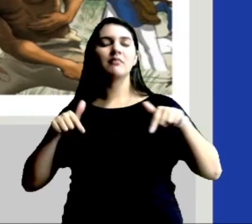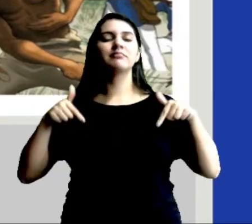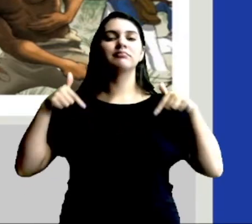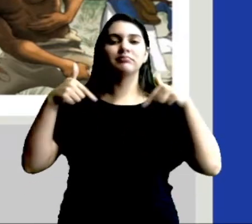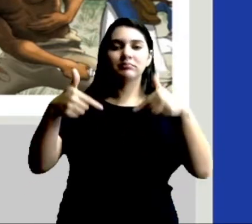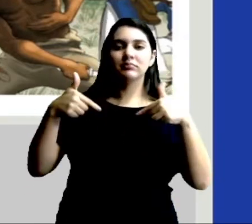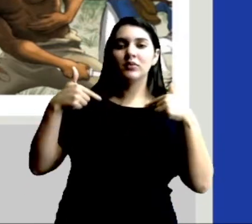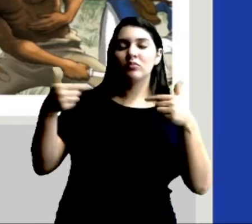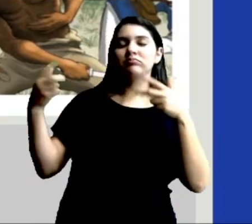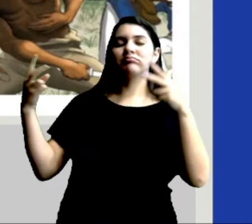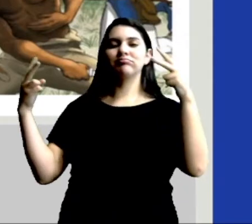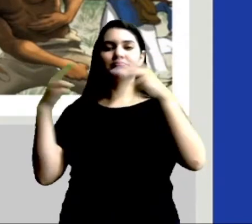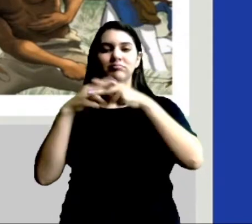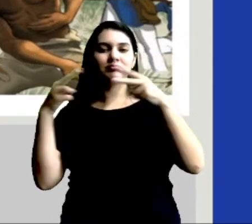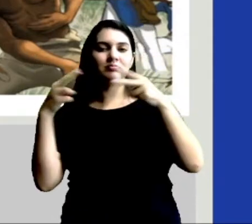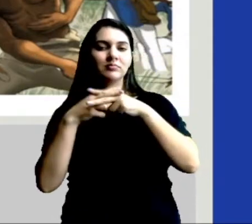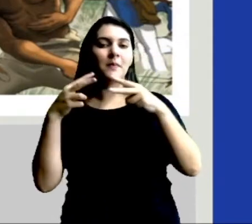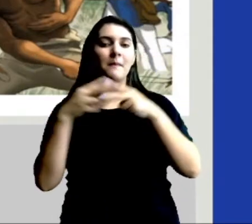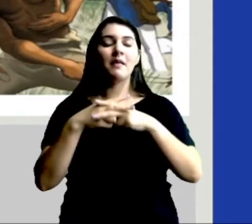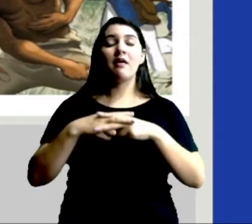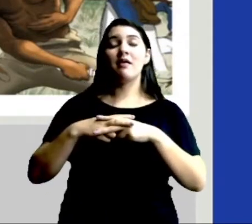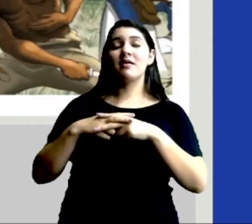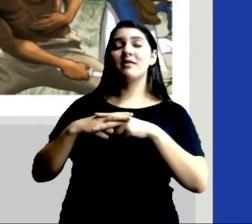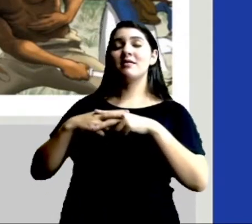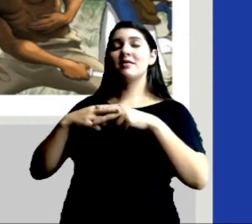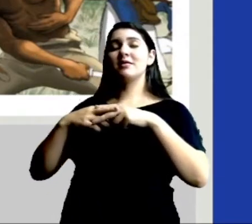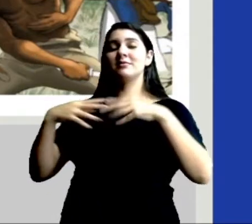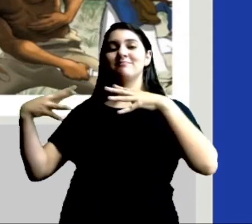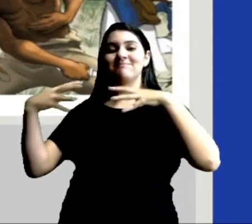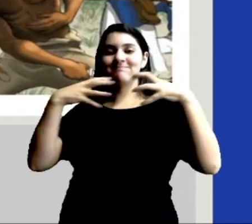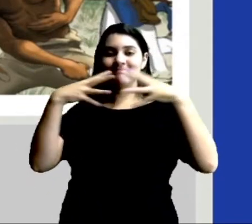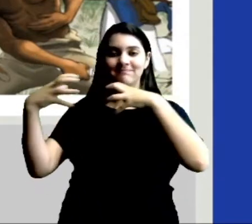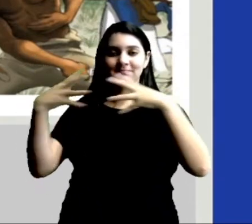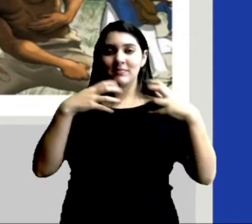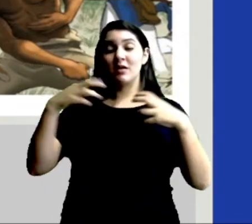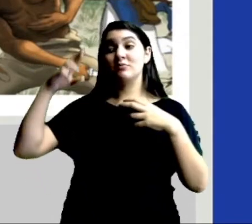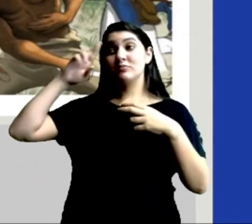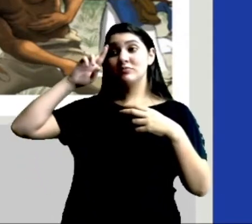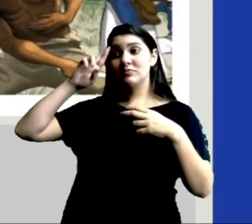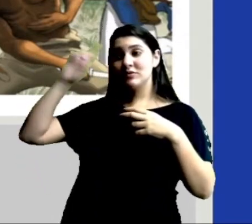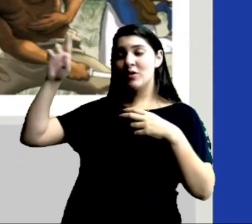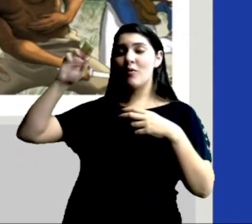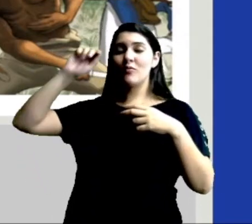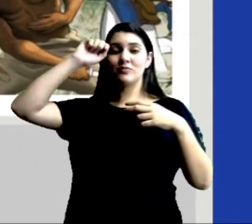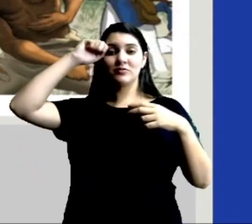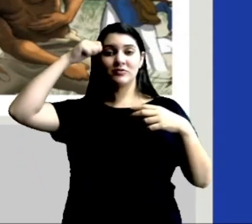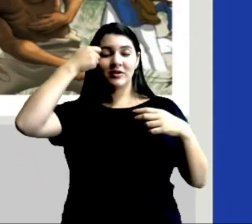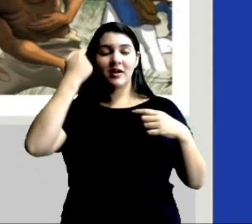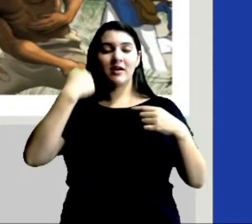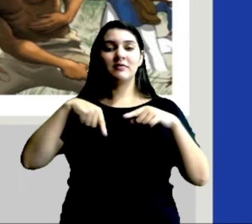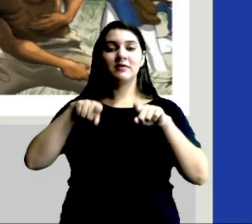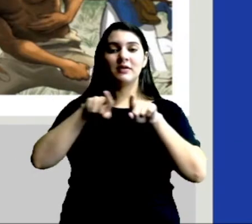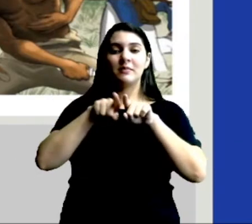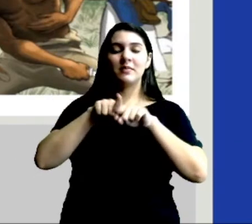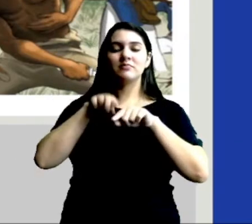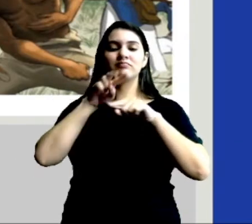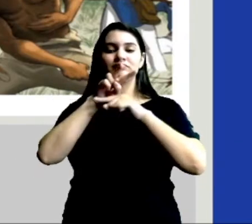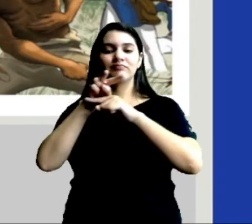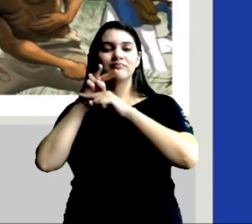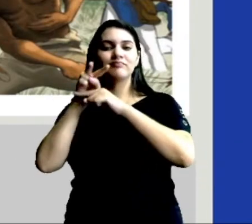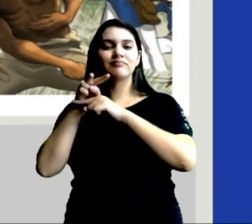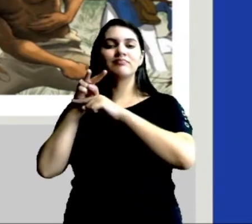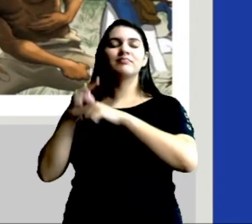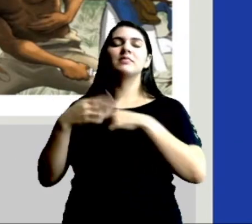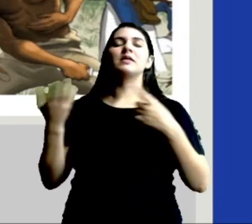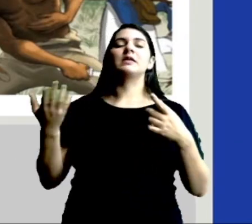lutas, brigas contra os senhores deles, contra os capatazes, que eram aqueles homens que